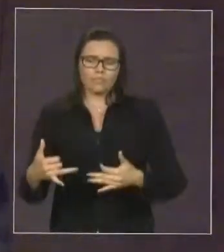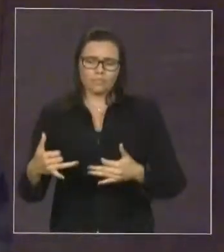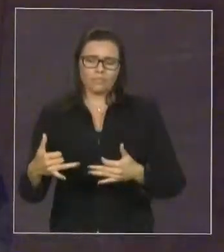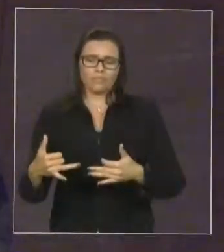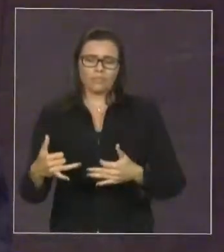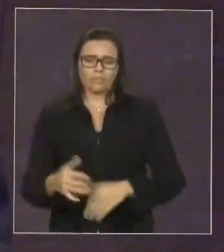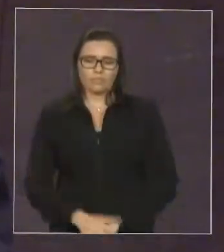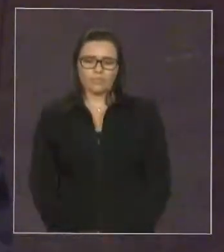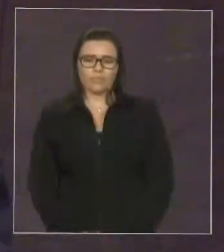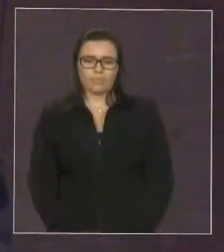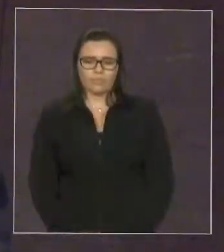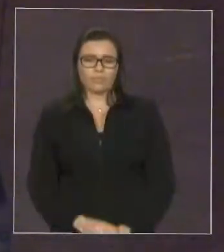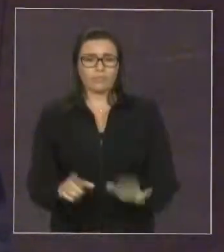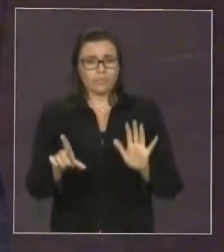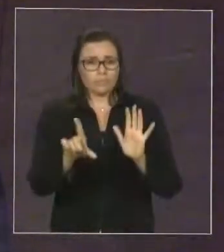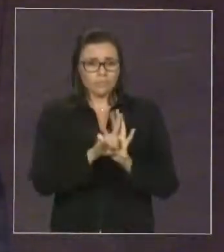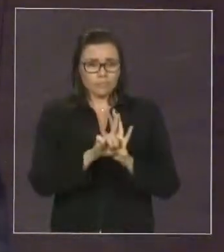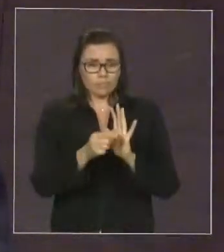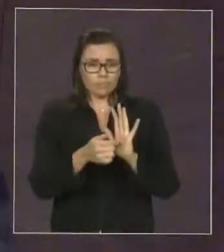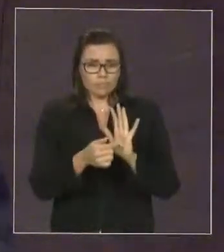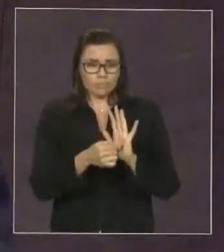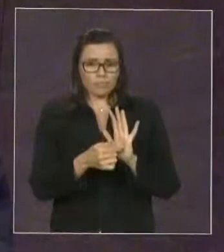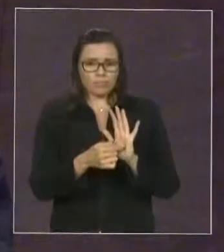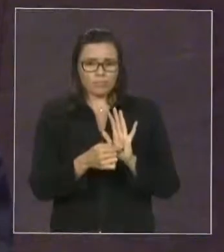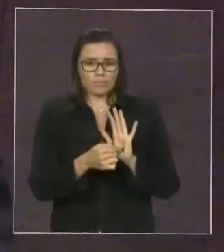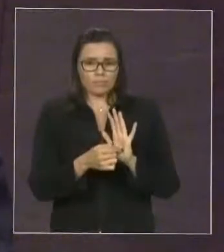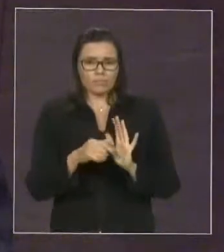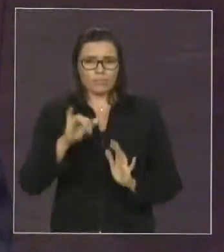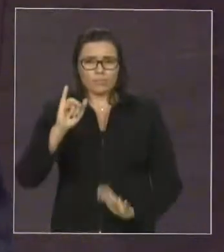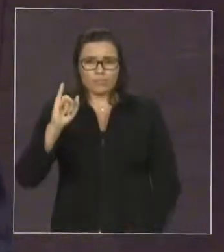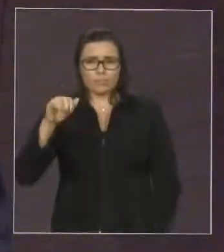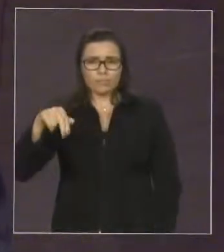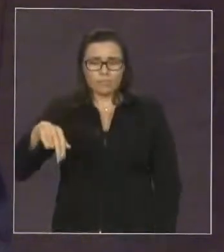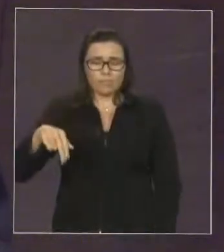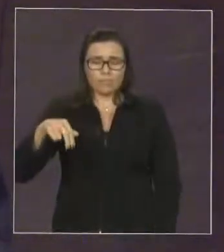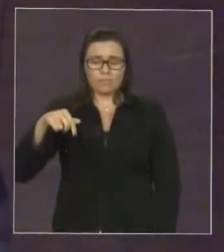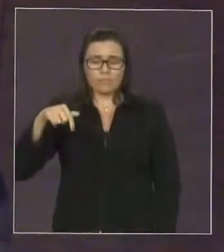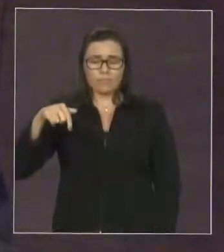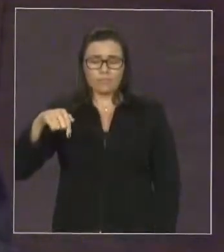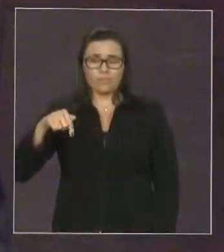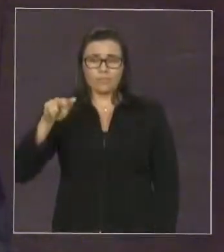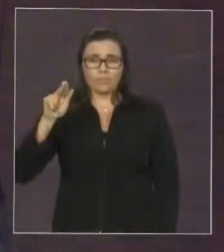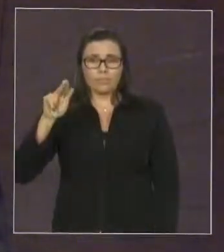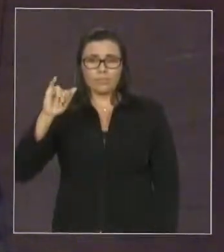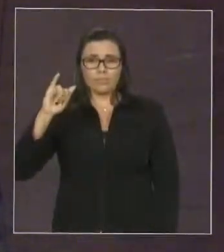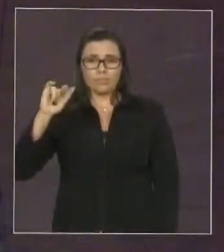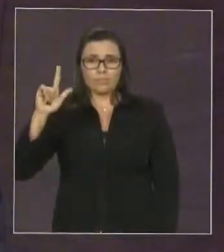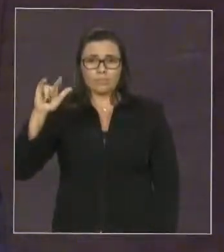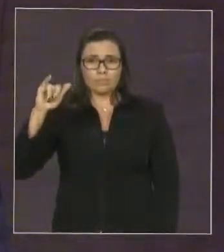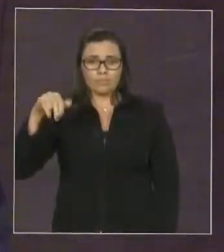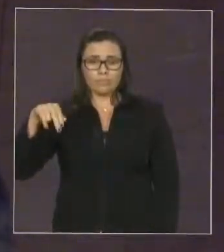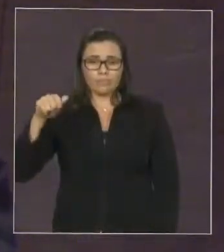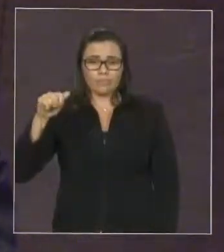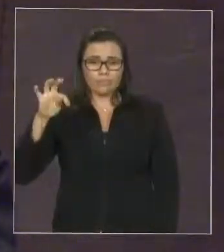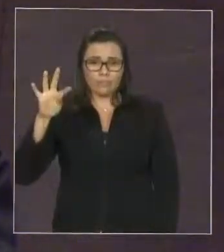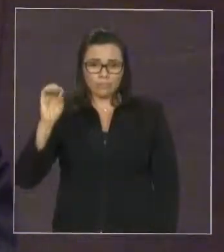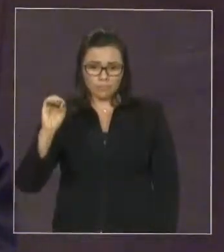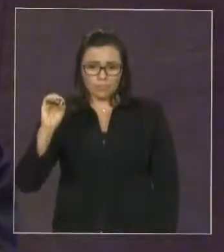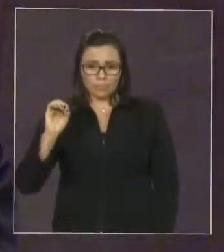que na lei do inquilinato, lá assegura, através das